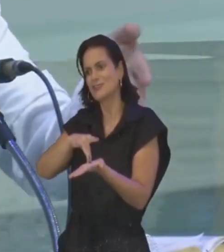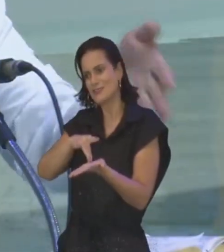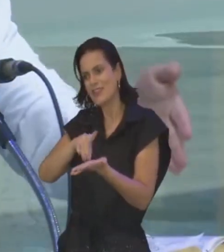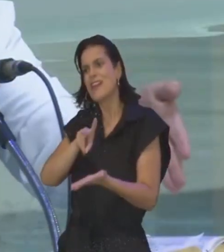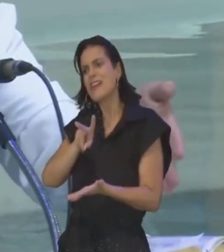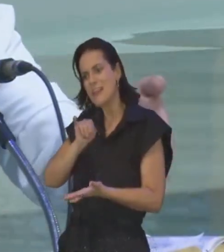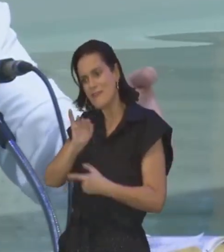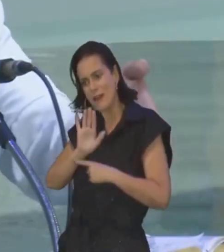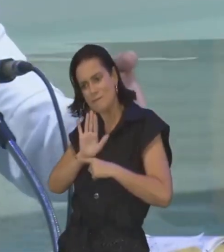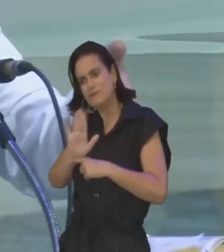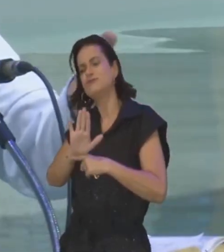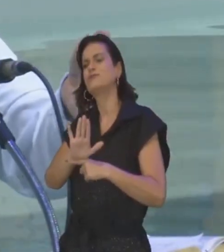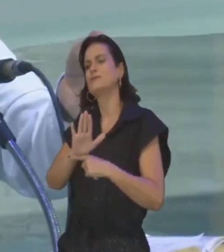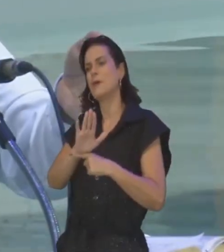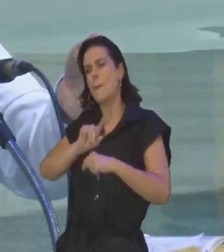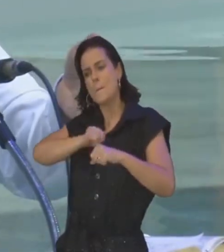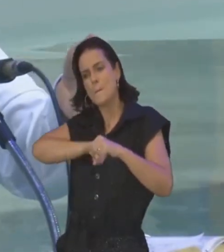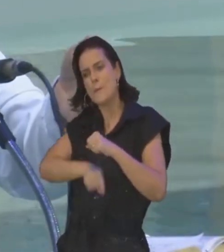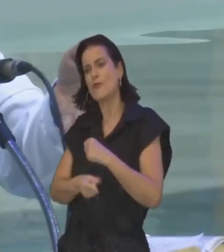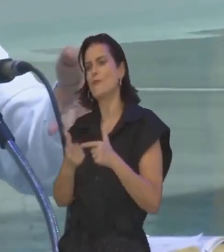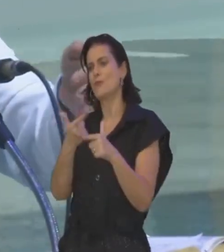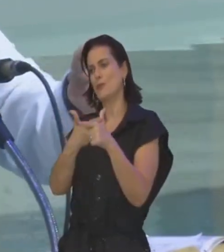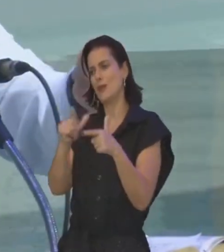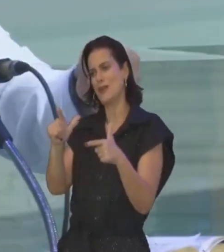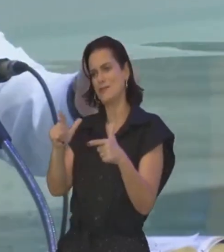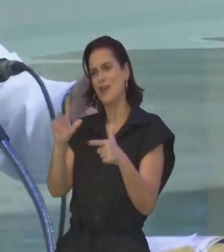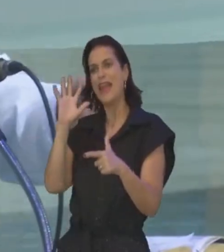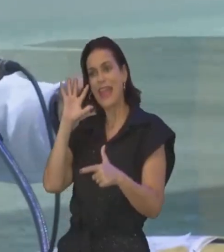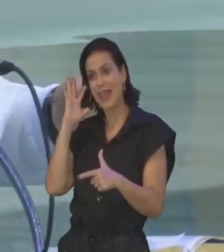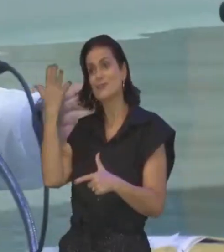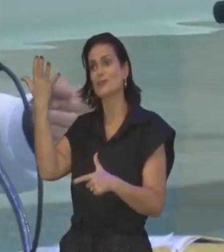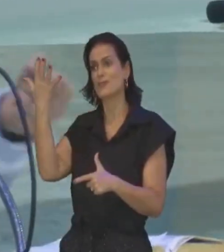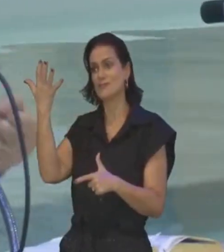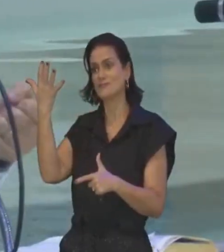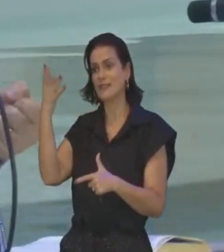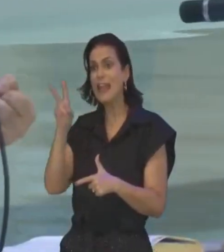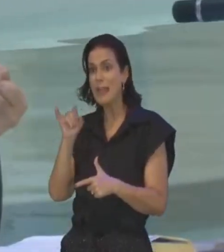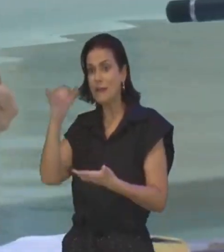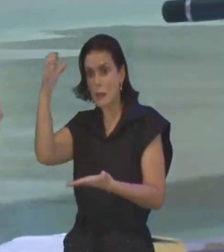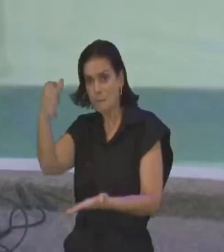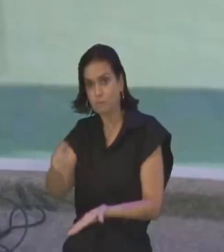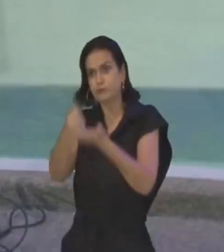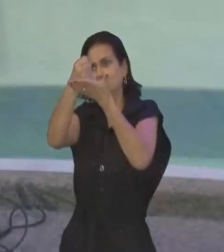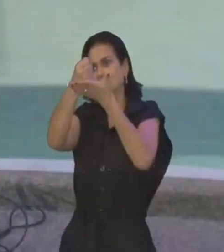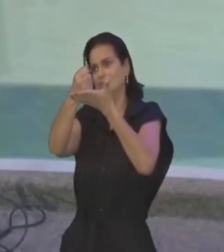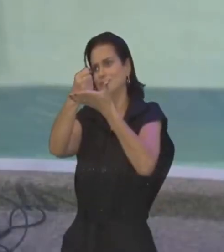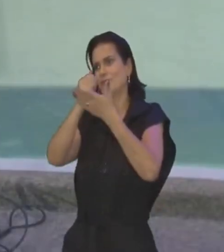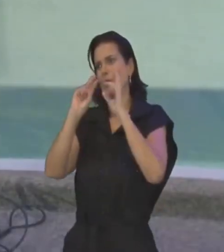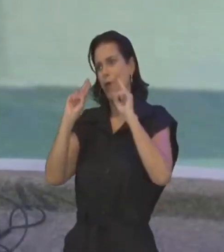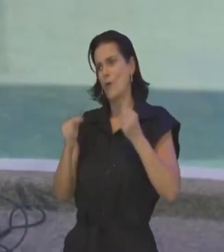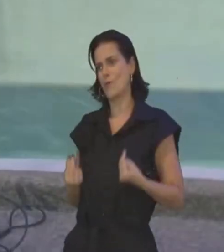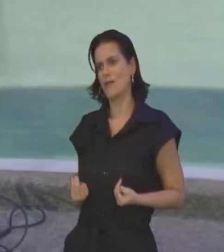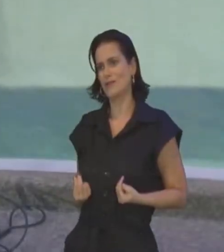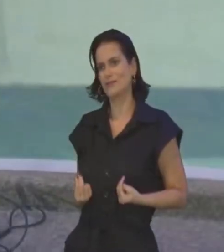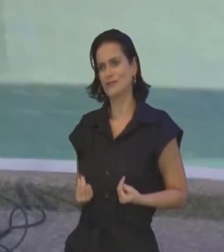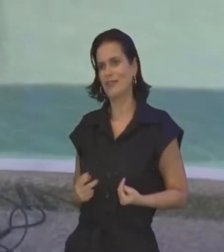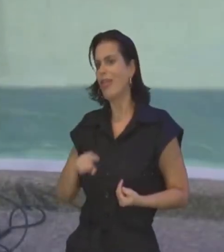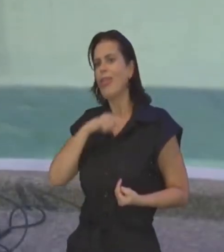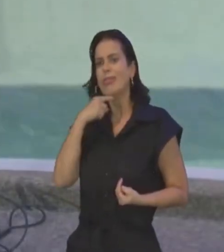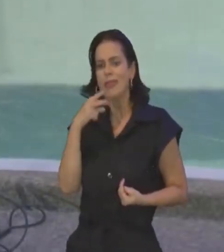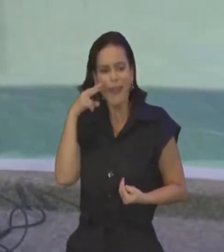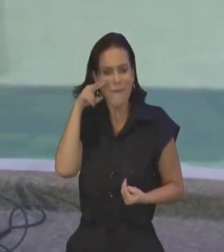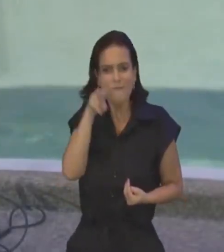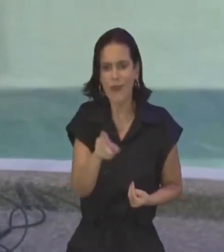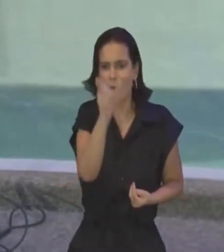tocar a raiz do problema, que vai alcançar o ser humano no seu interior, naquilo que ninguém pode ver